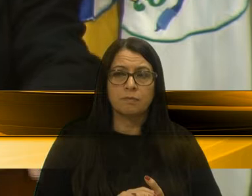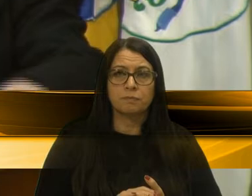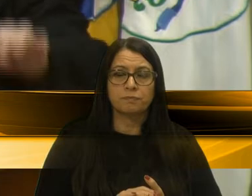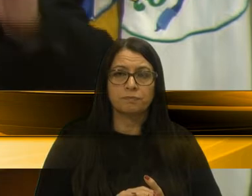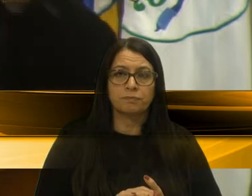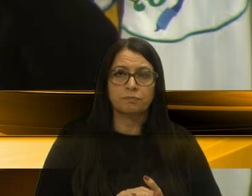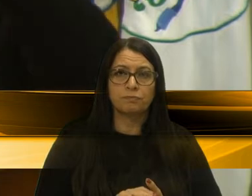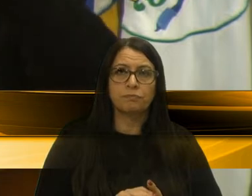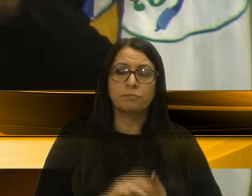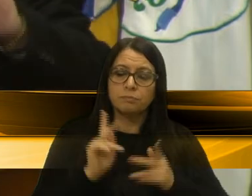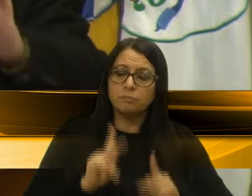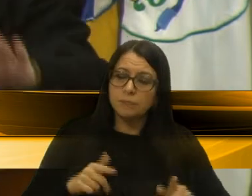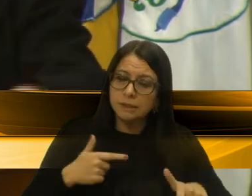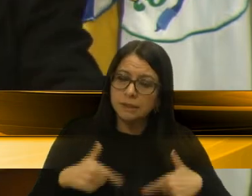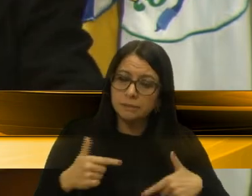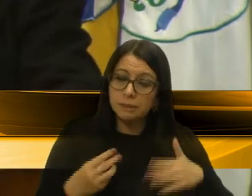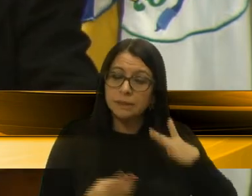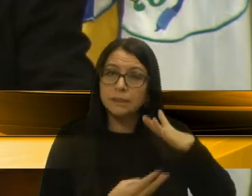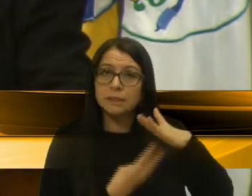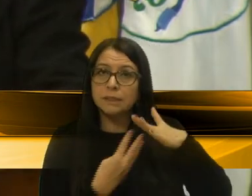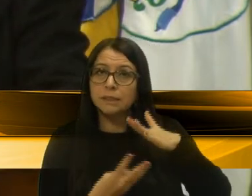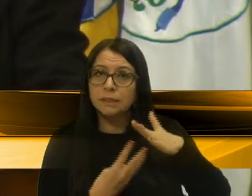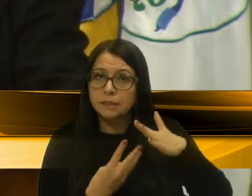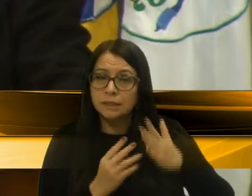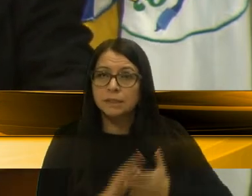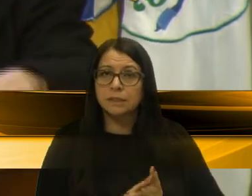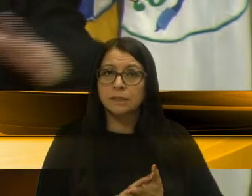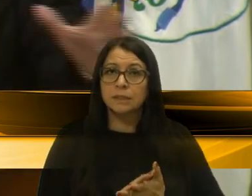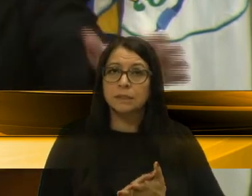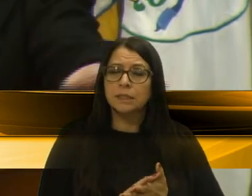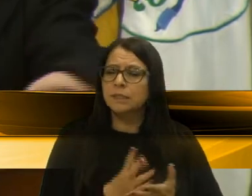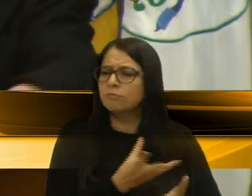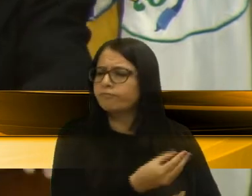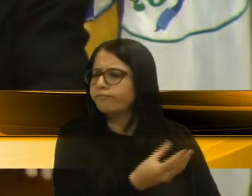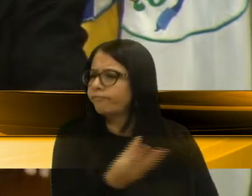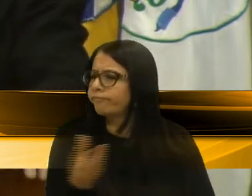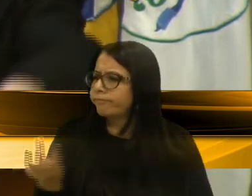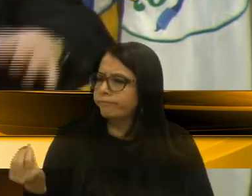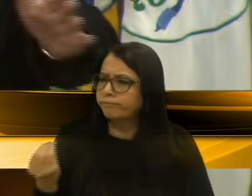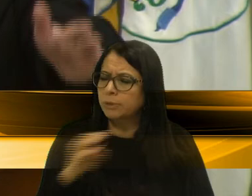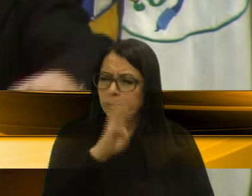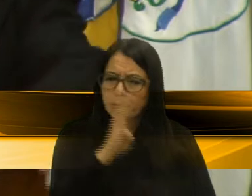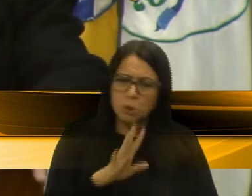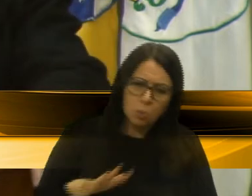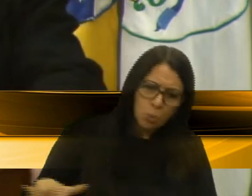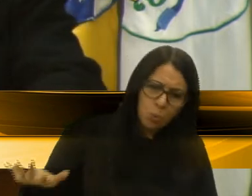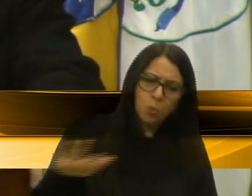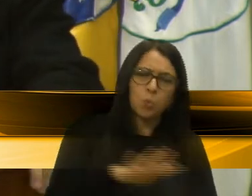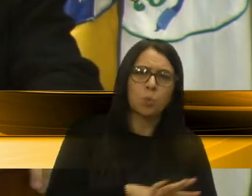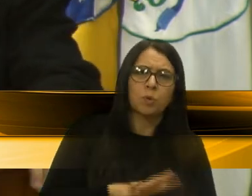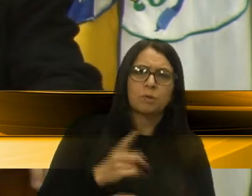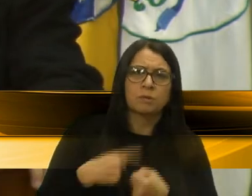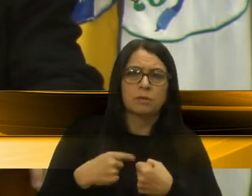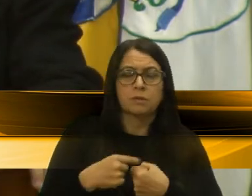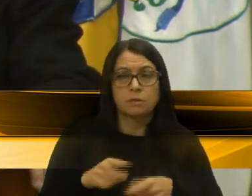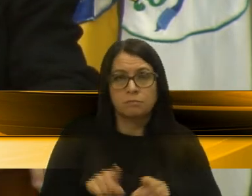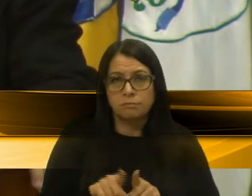aos trabalhadores terceirizados, que são milhares por esse Brasil, milhares na nossa